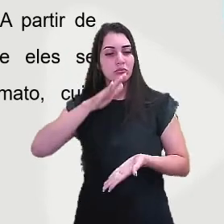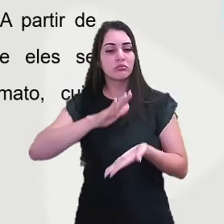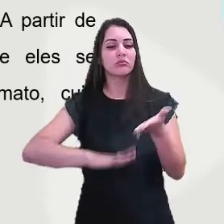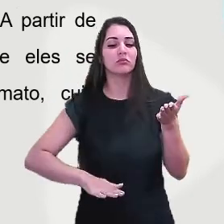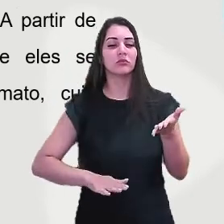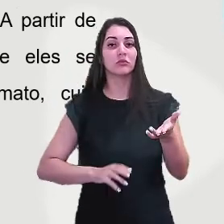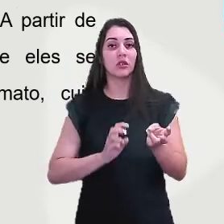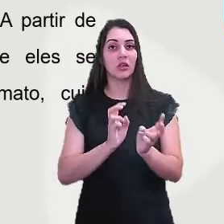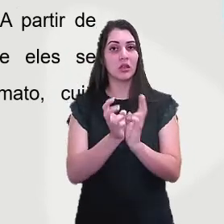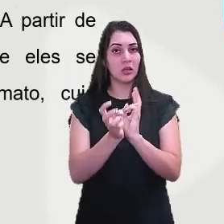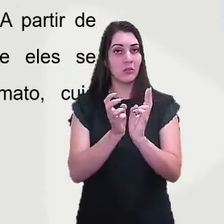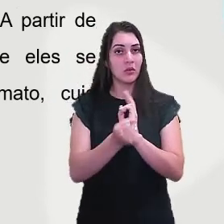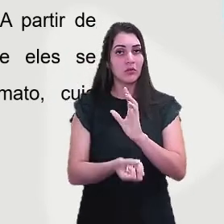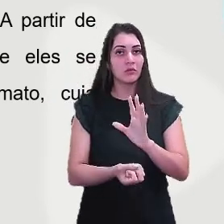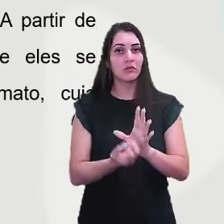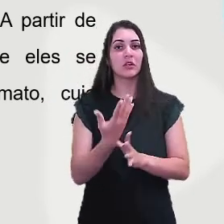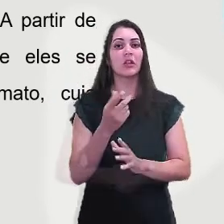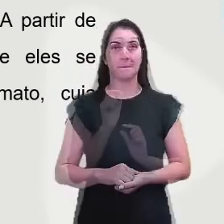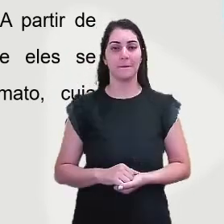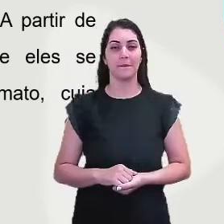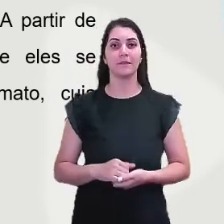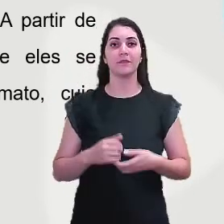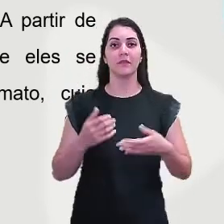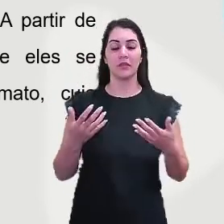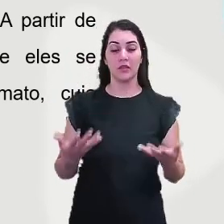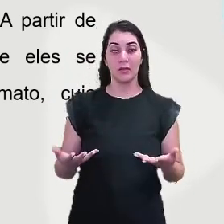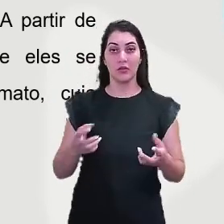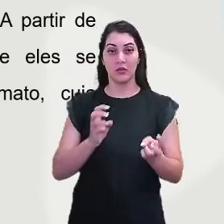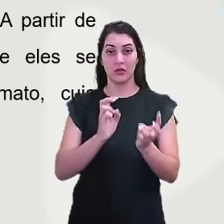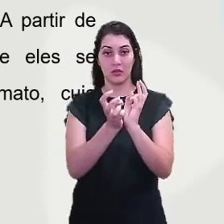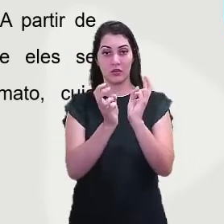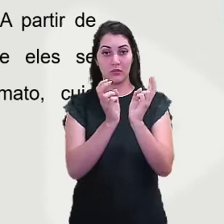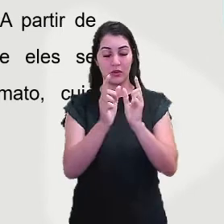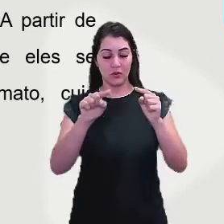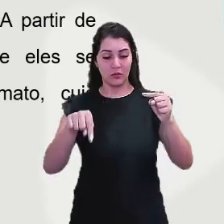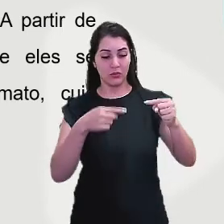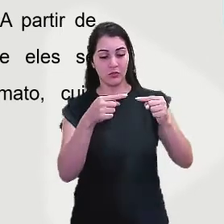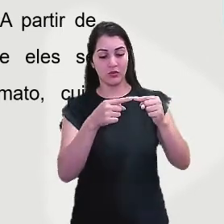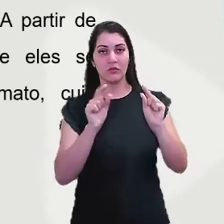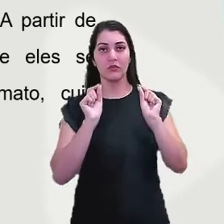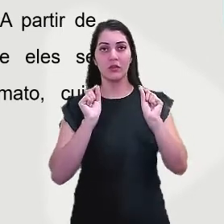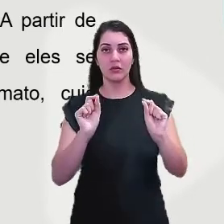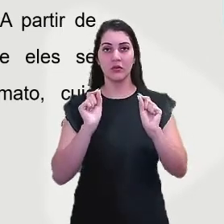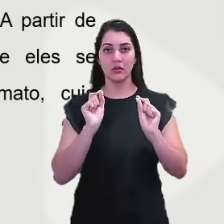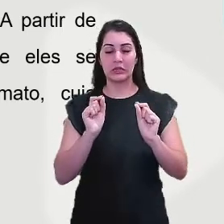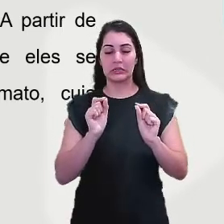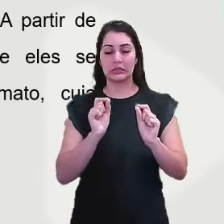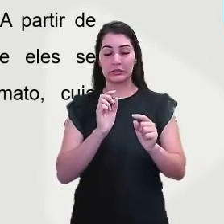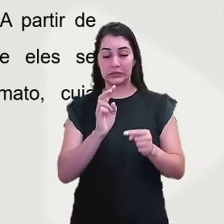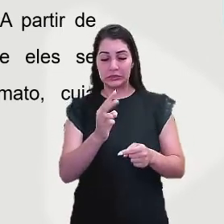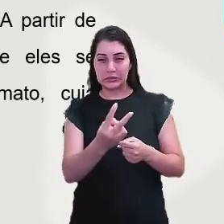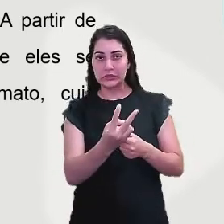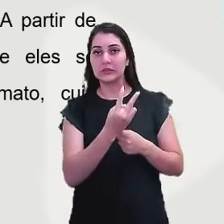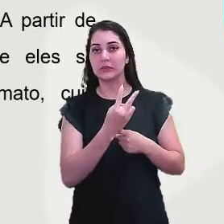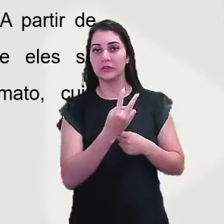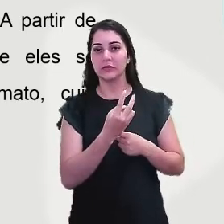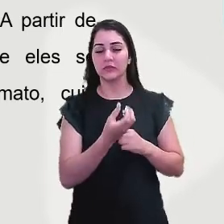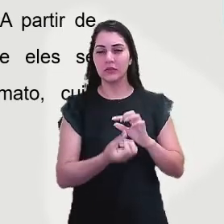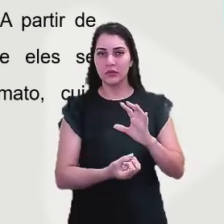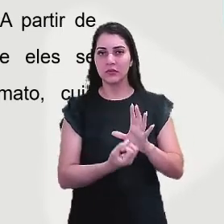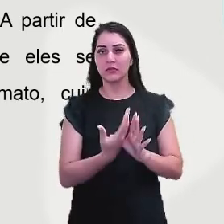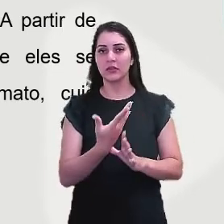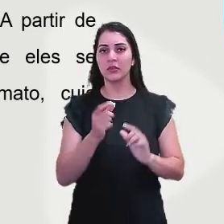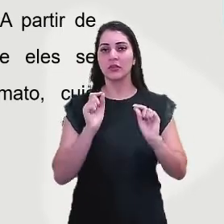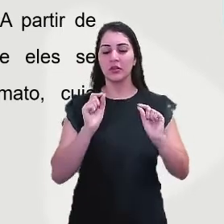capoeira surgiu com a intenção de se defender. Então, a capoeira, né, o objetivo dela era eles se defenderem. Surgiu com